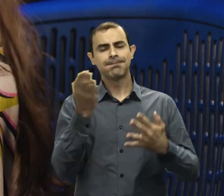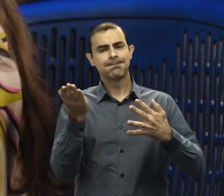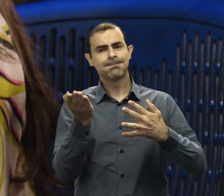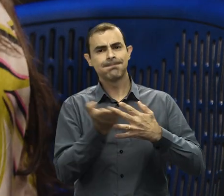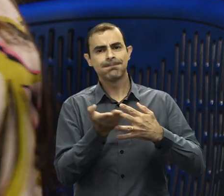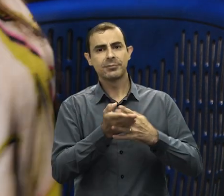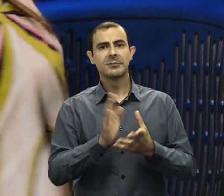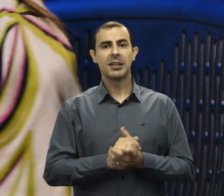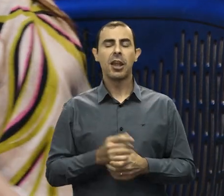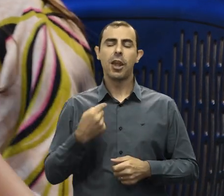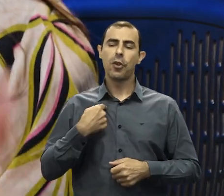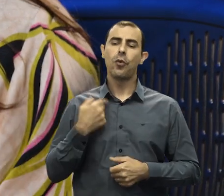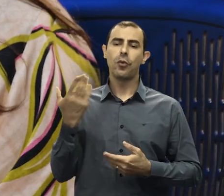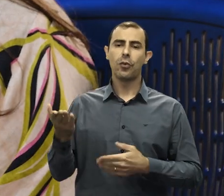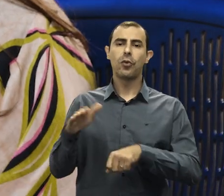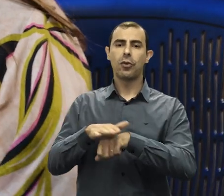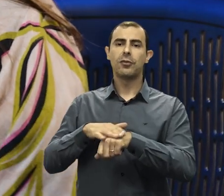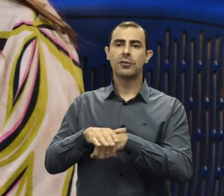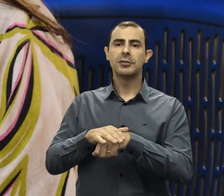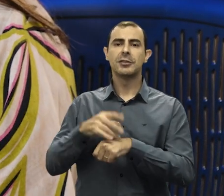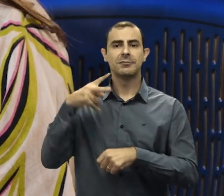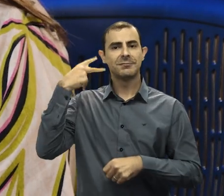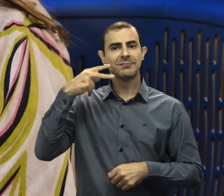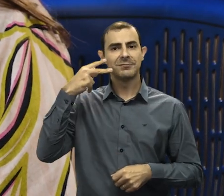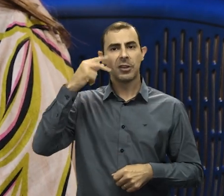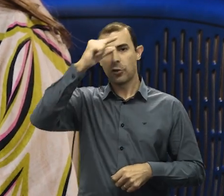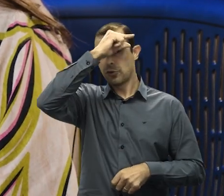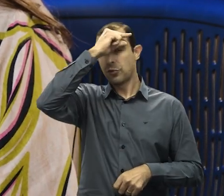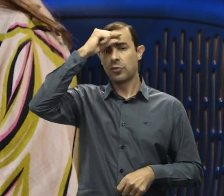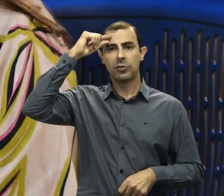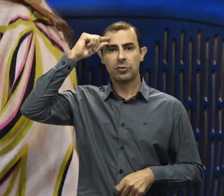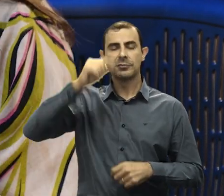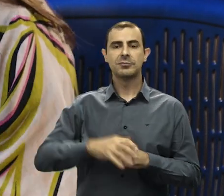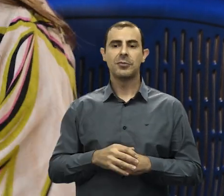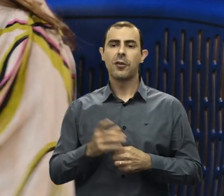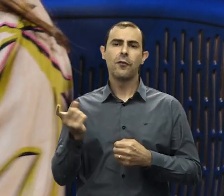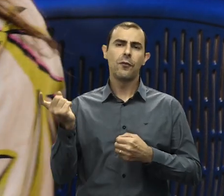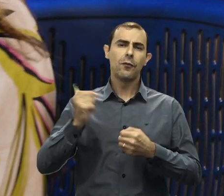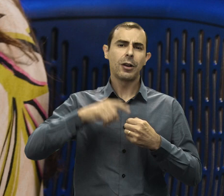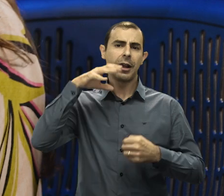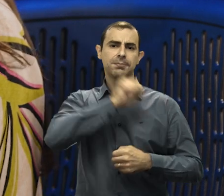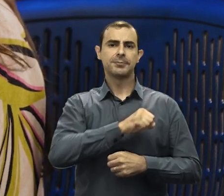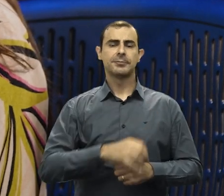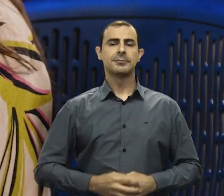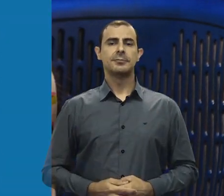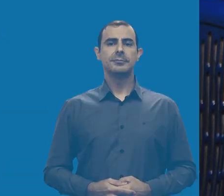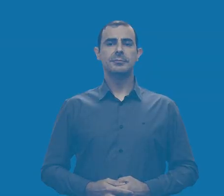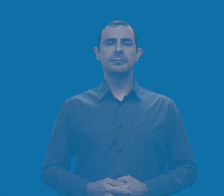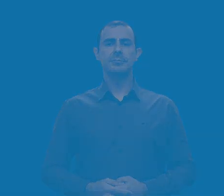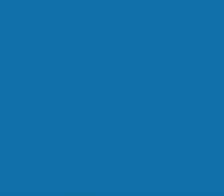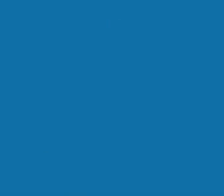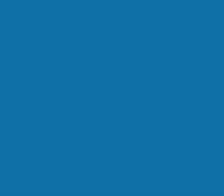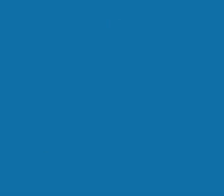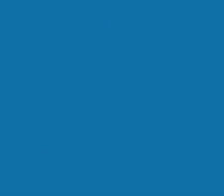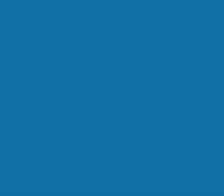rápido intervalo. Eu estou conversando com o vereador Herculano Borges. Nós voltamos já.